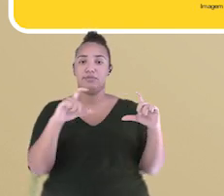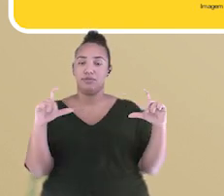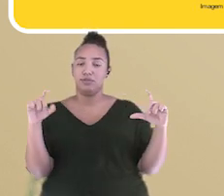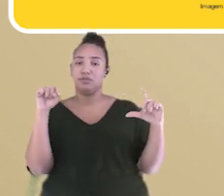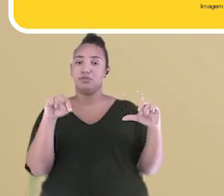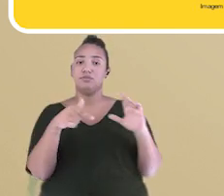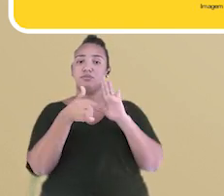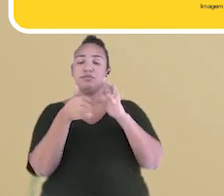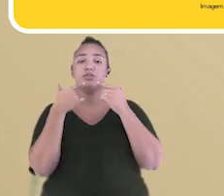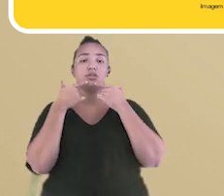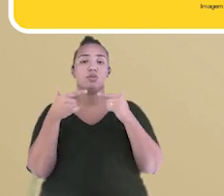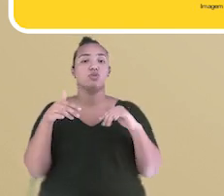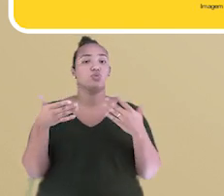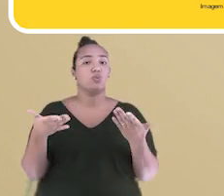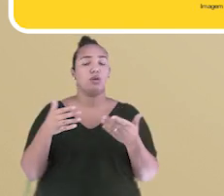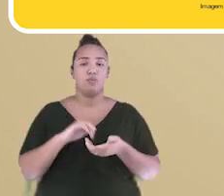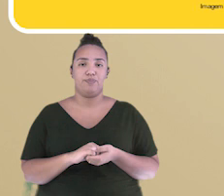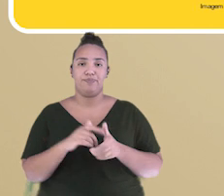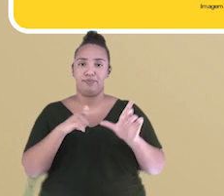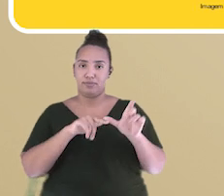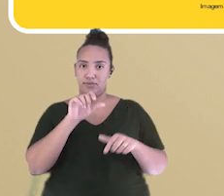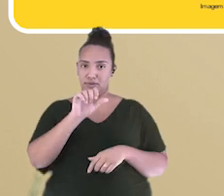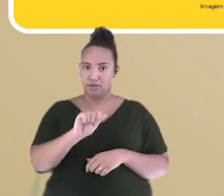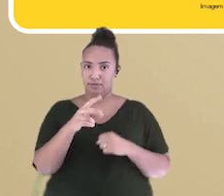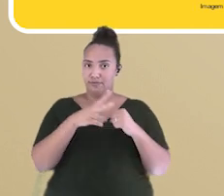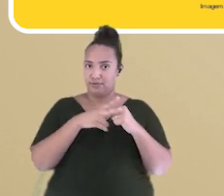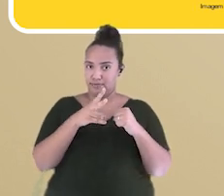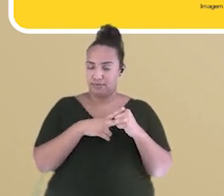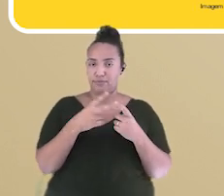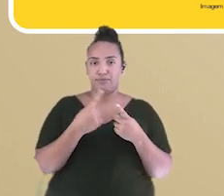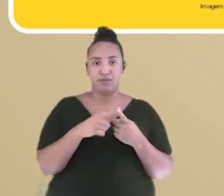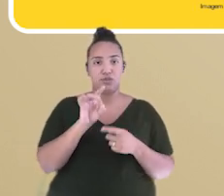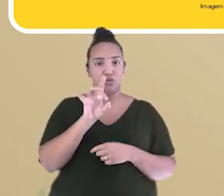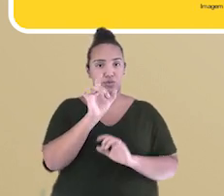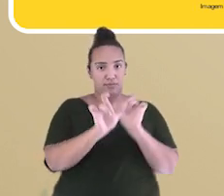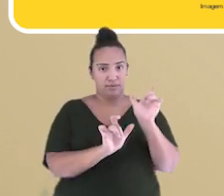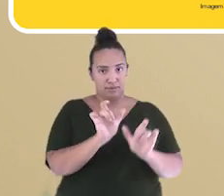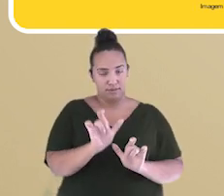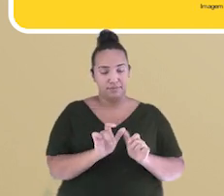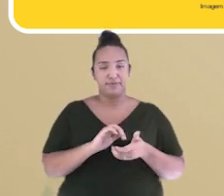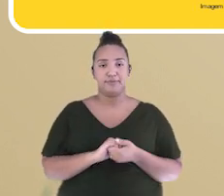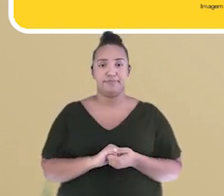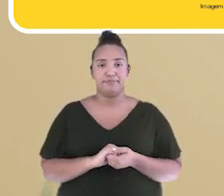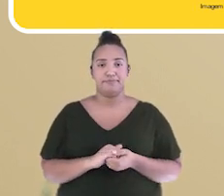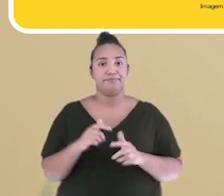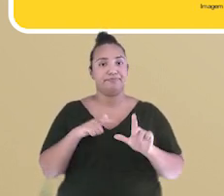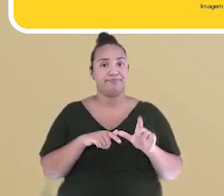tirinha, apresenta qual tipo de linguagem? Letra A, linguagem verbal, pois há apenas o uso de